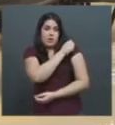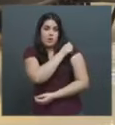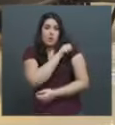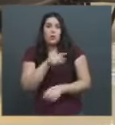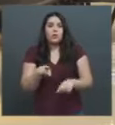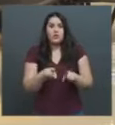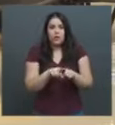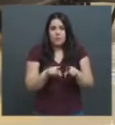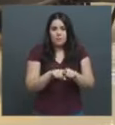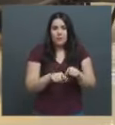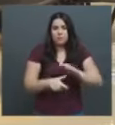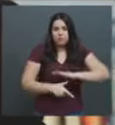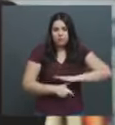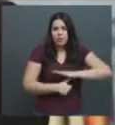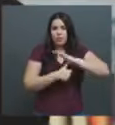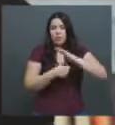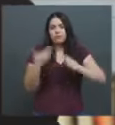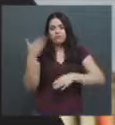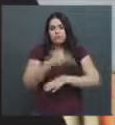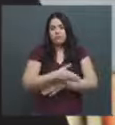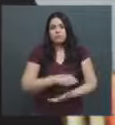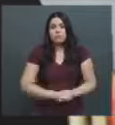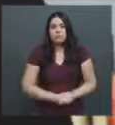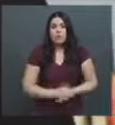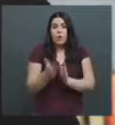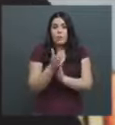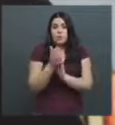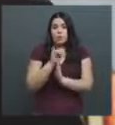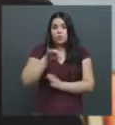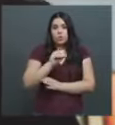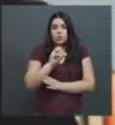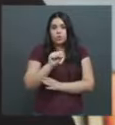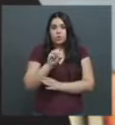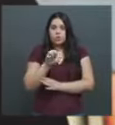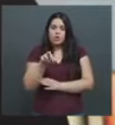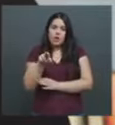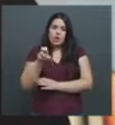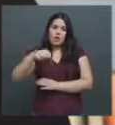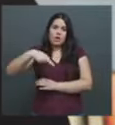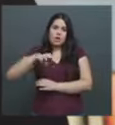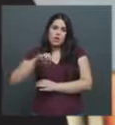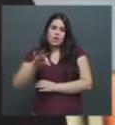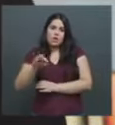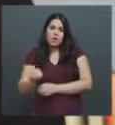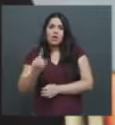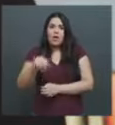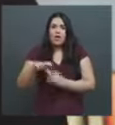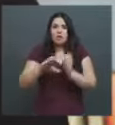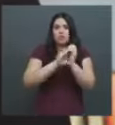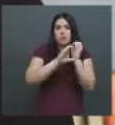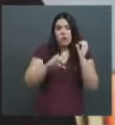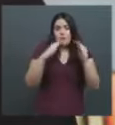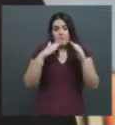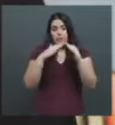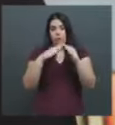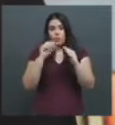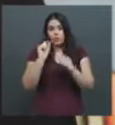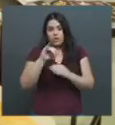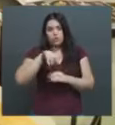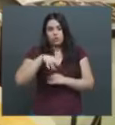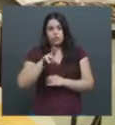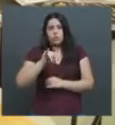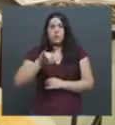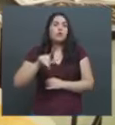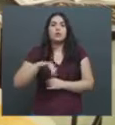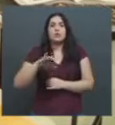reitoria marcaram presença. O homenageado José Renato Bezerra de Melo é engenheiro e mora em Juiz de Fora. A ideia de fazer